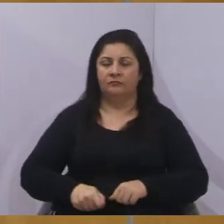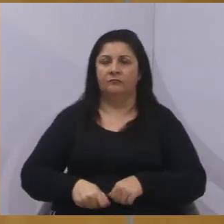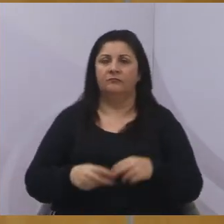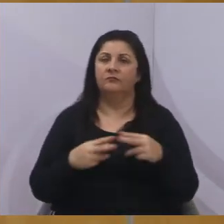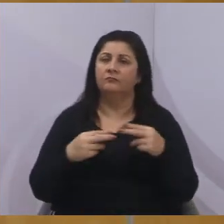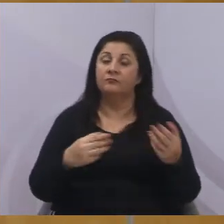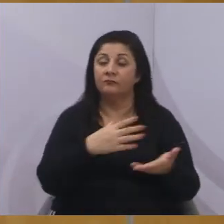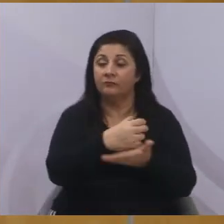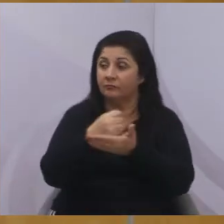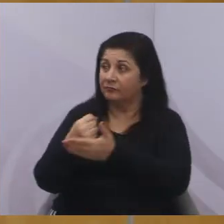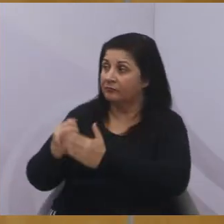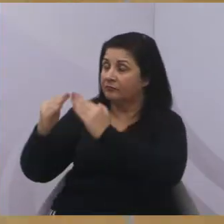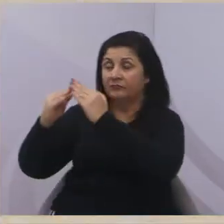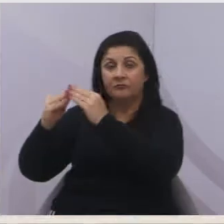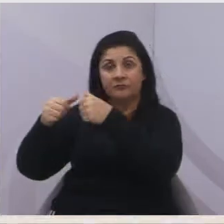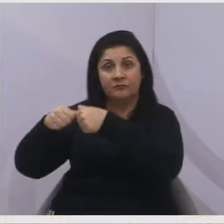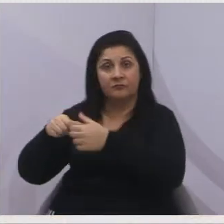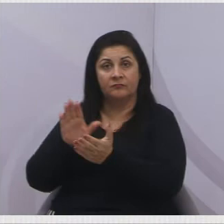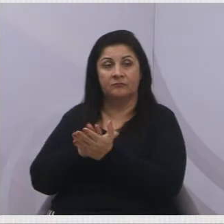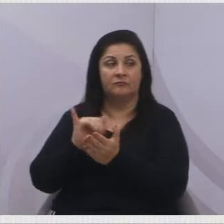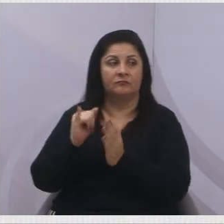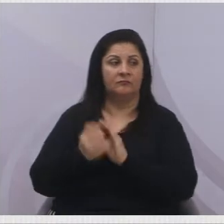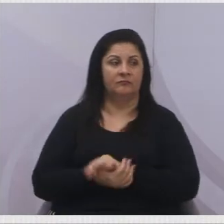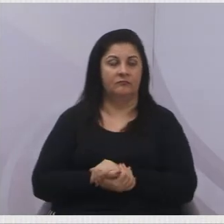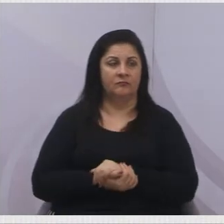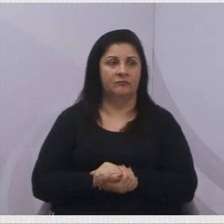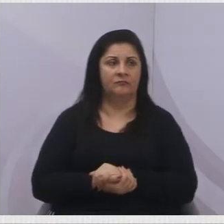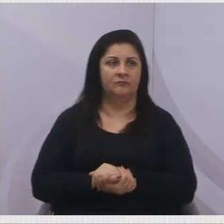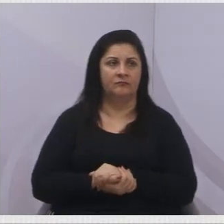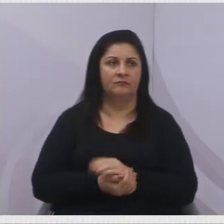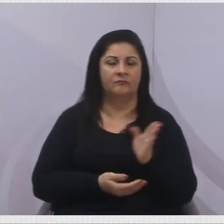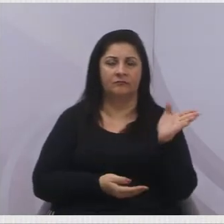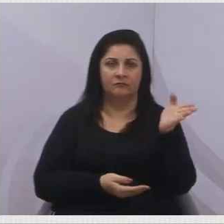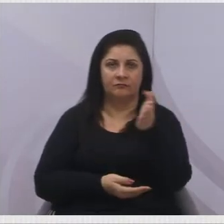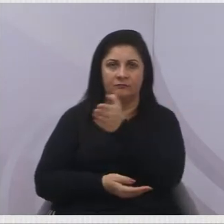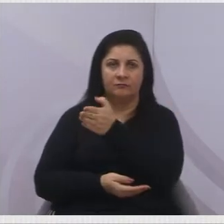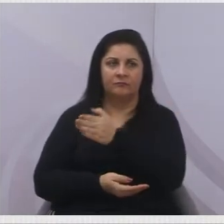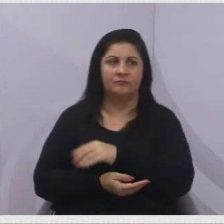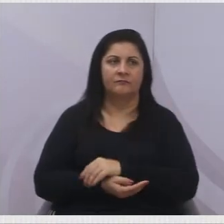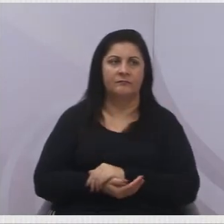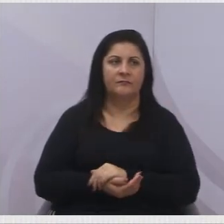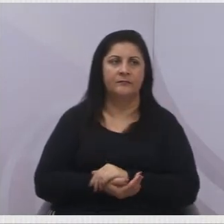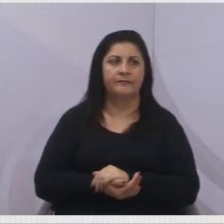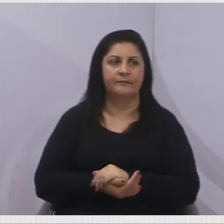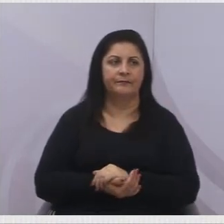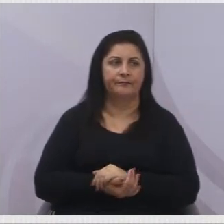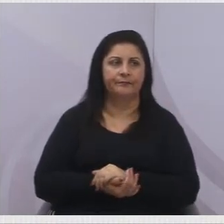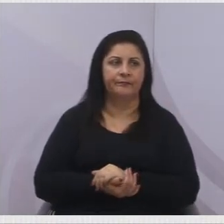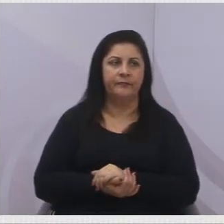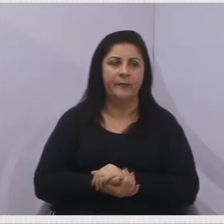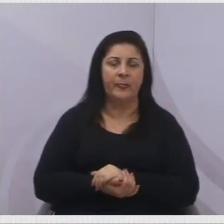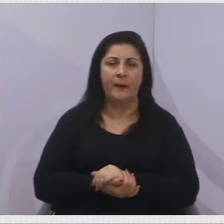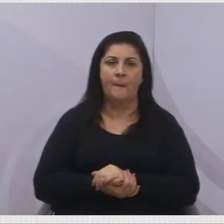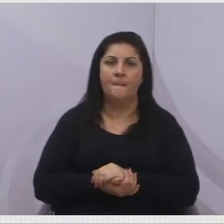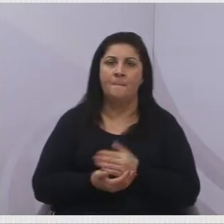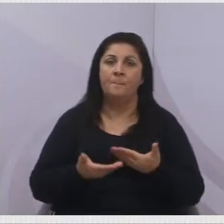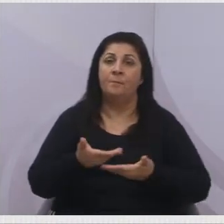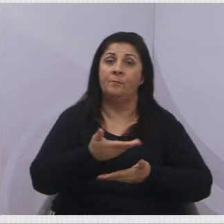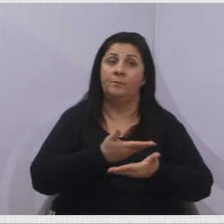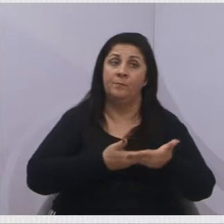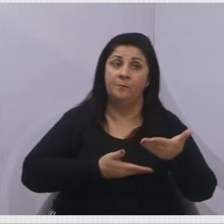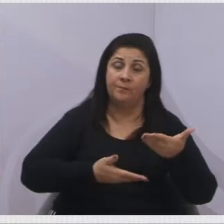assistência social. O próximo quadro traz os